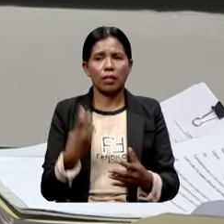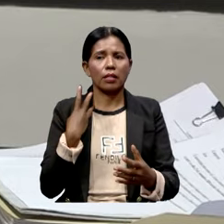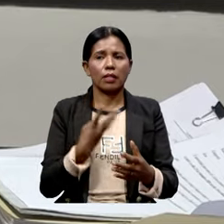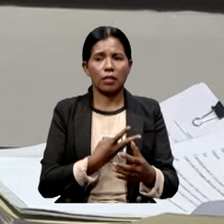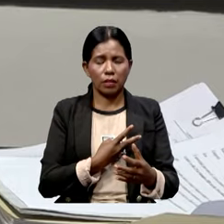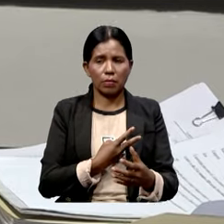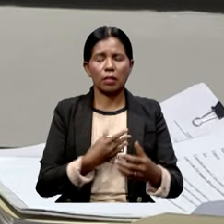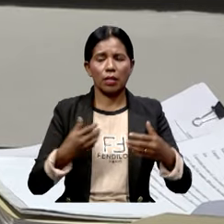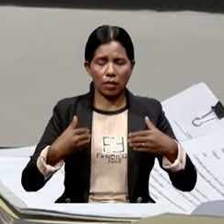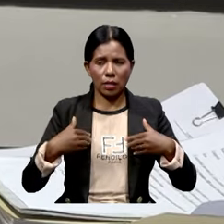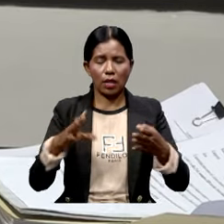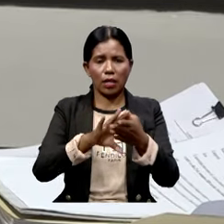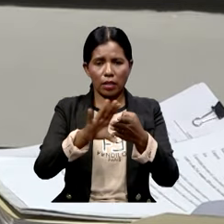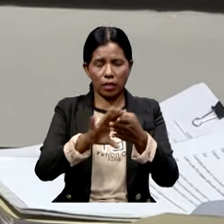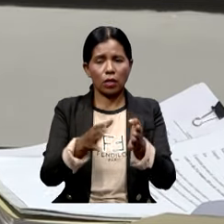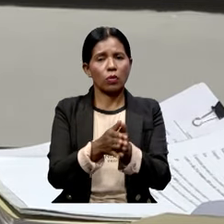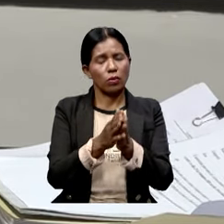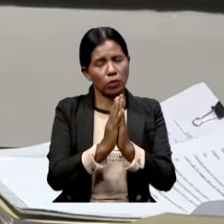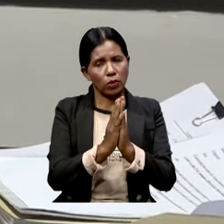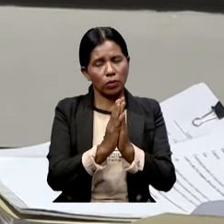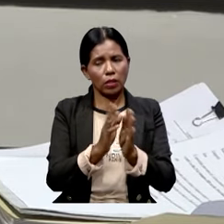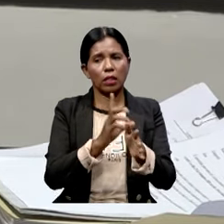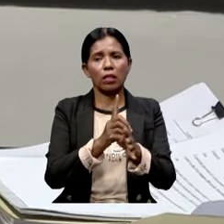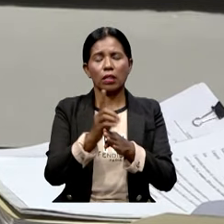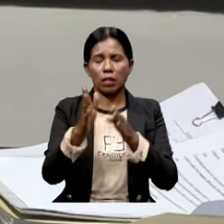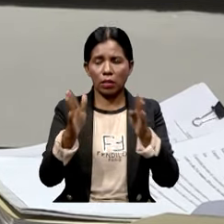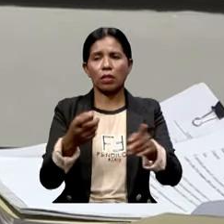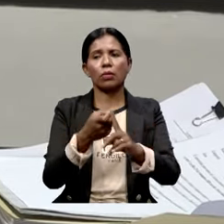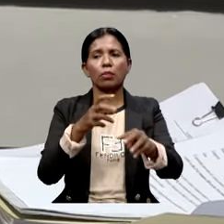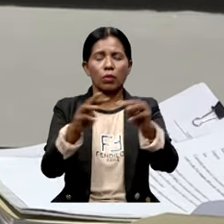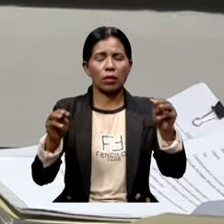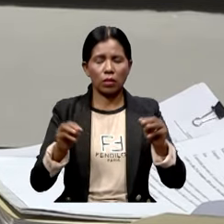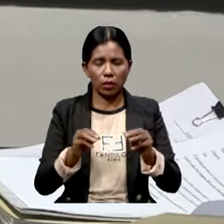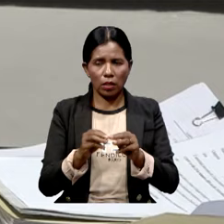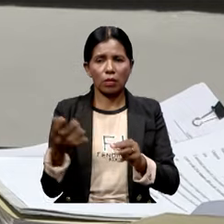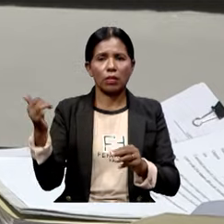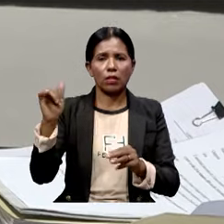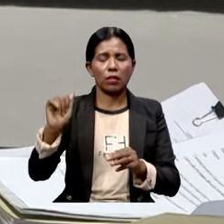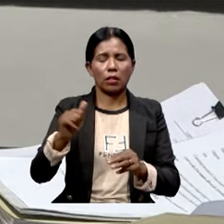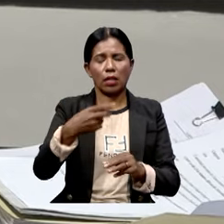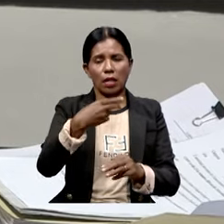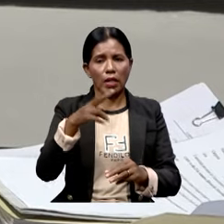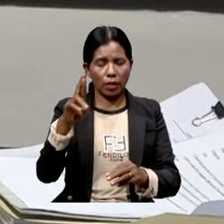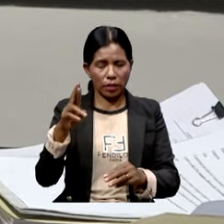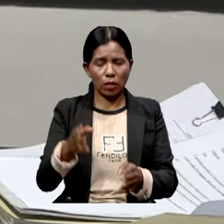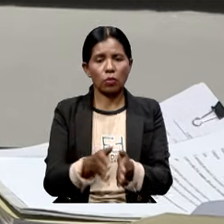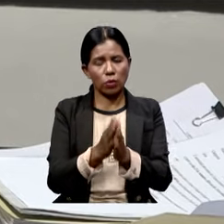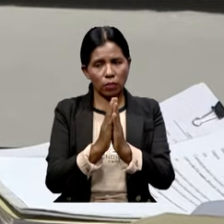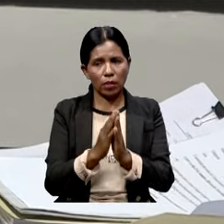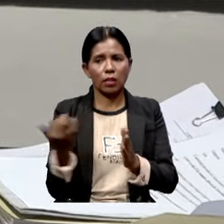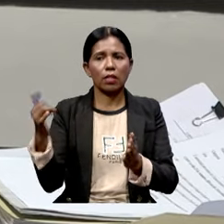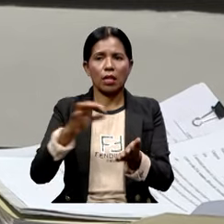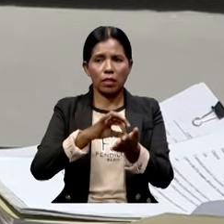mo si ia pedido ho si nasa directores municipio sira hayar sira halo pedido mai. Ta si asina kontrato